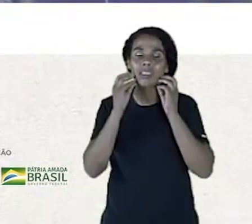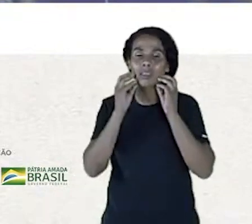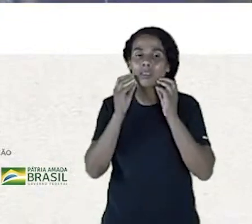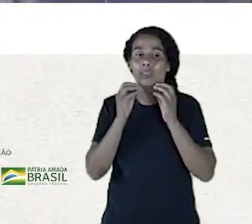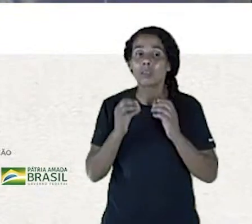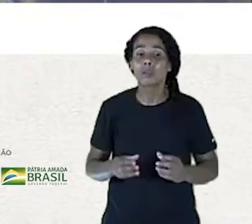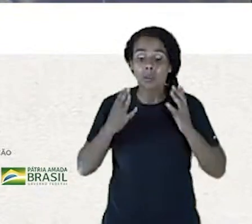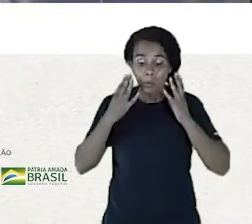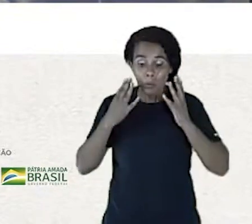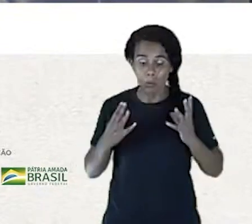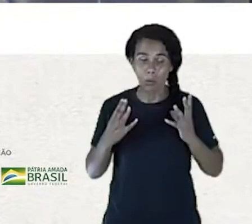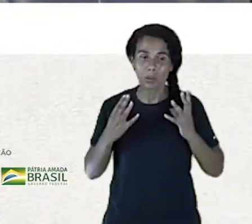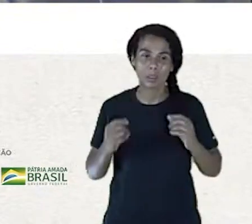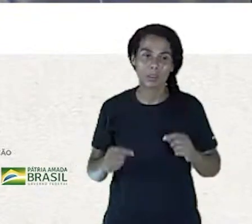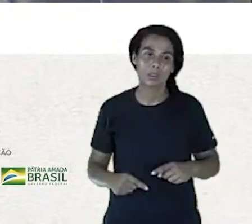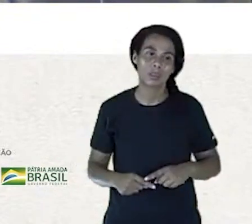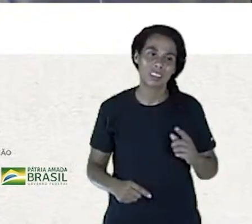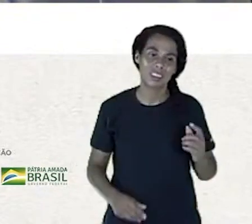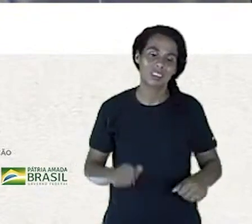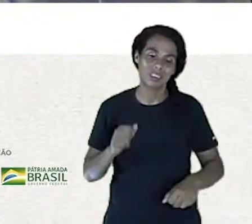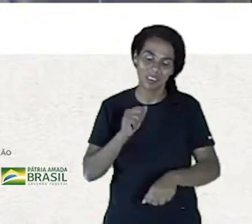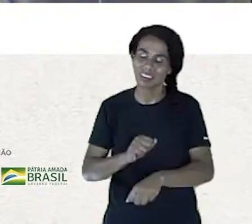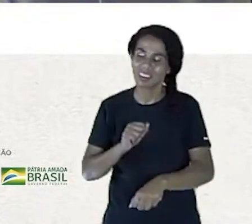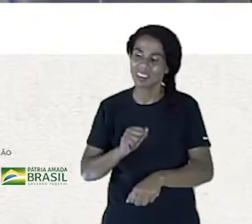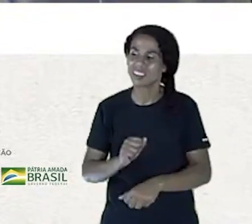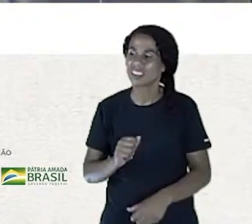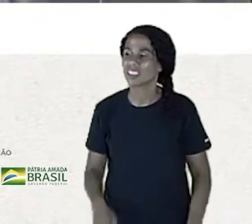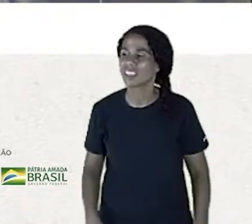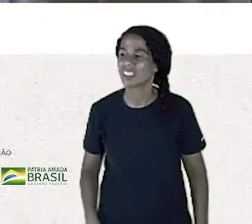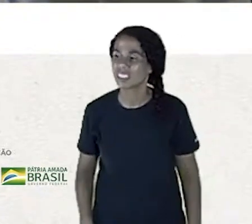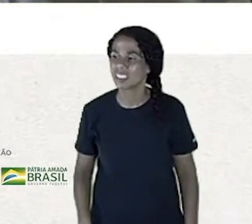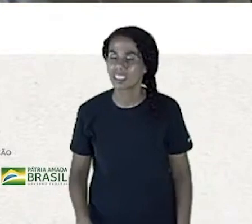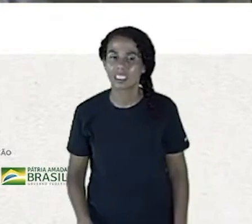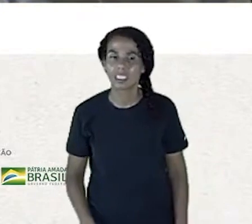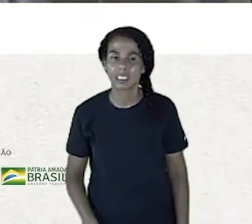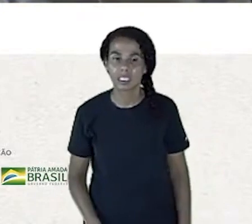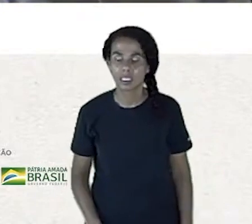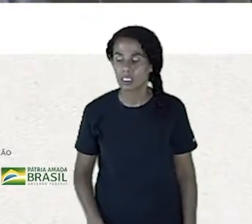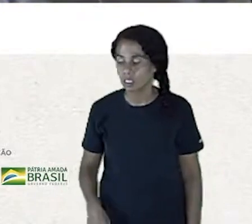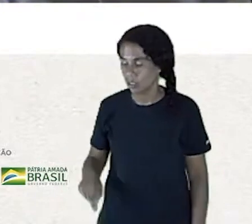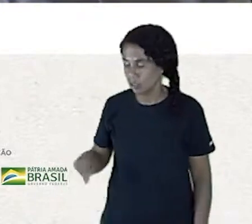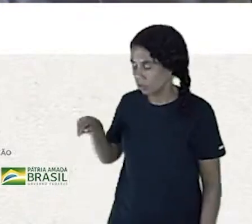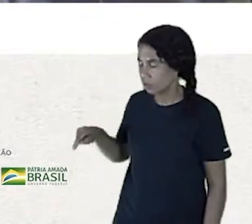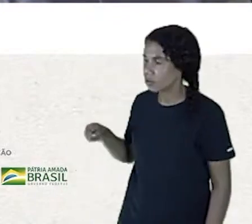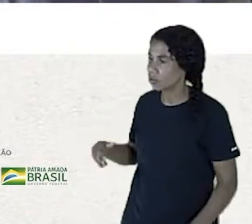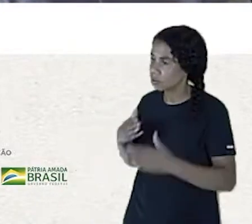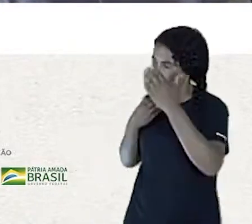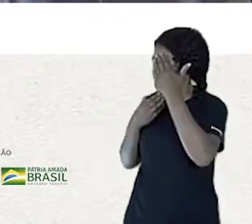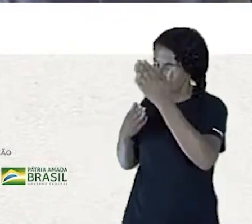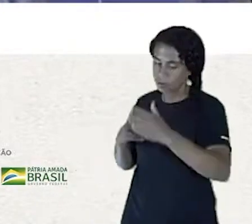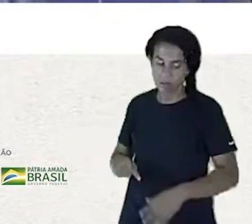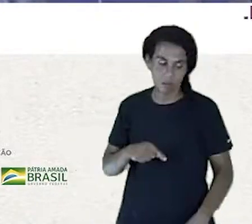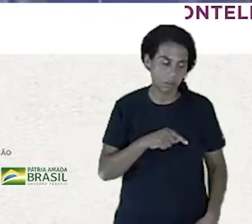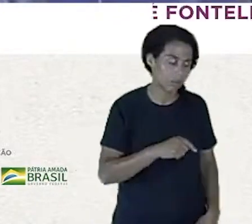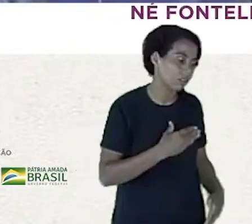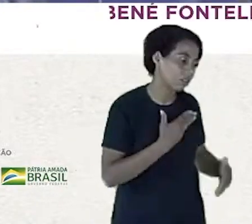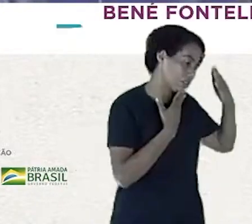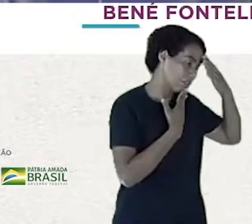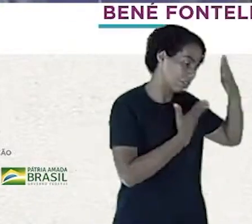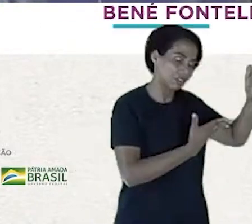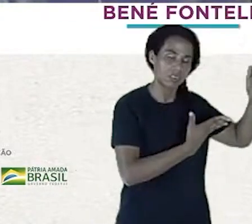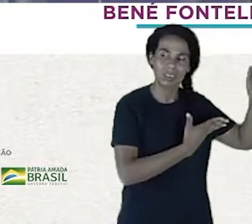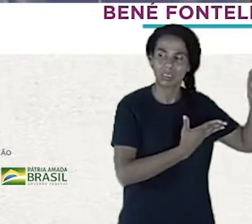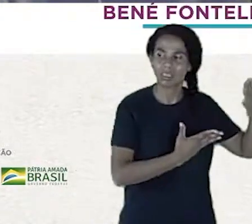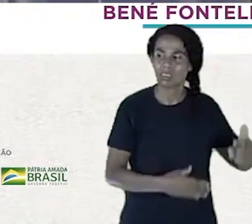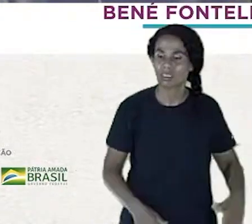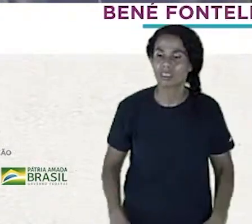Não. Bené, Gil, muito obrigado. Vamos fazer mais isso, arrumar outros temas para